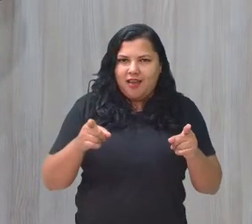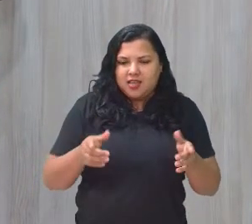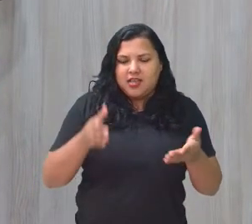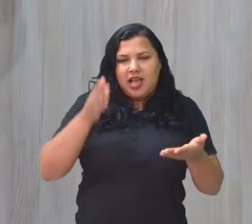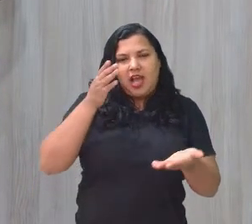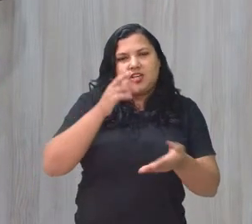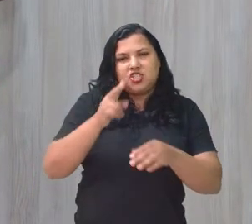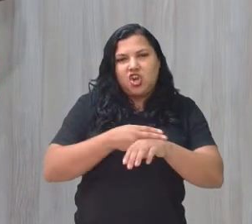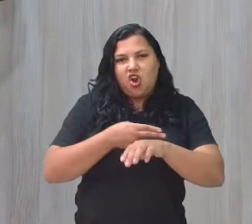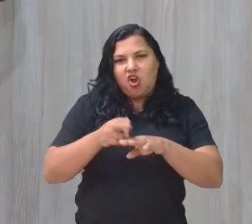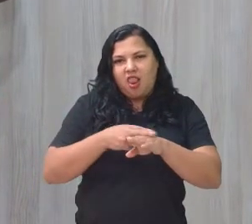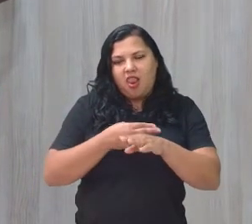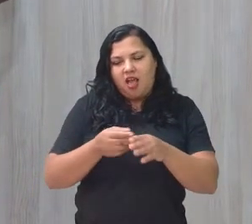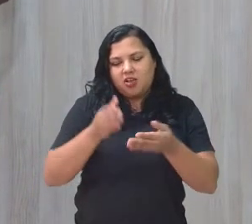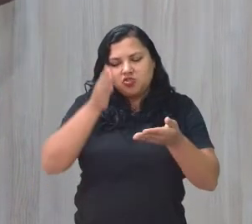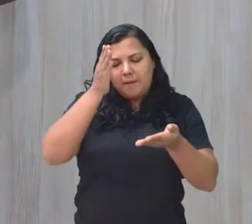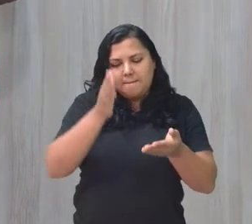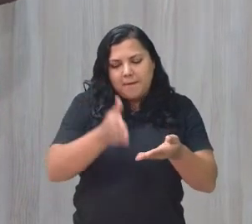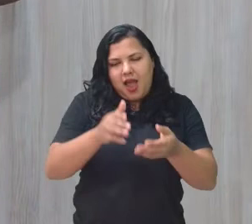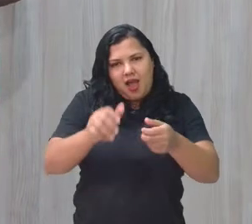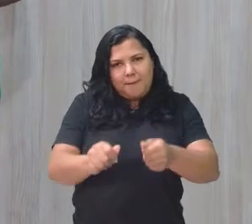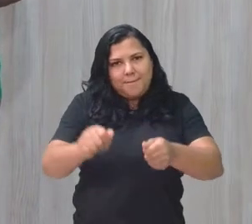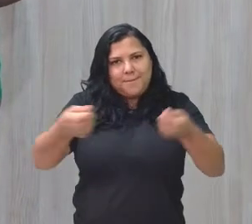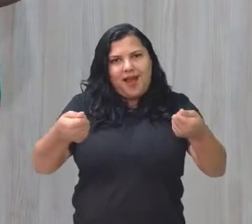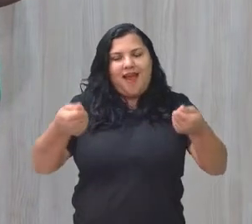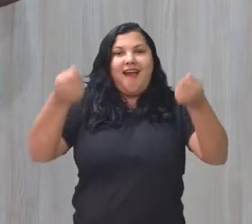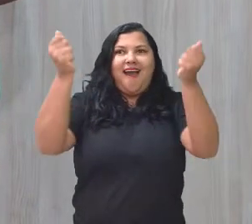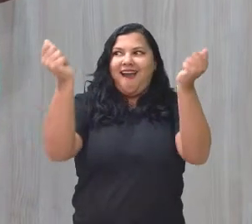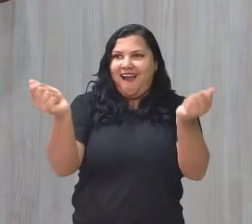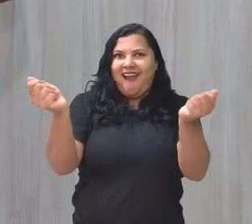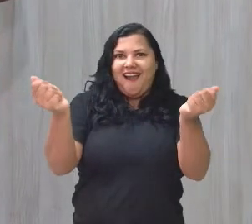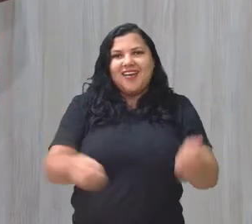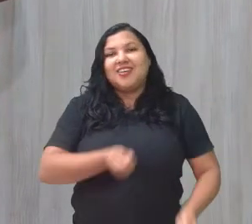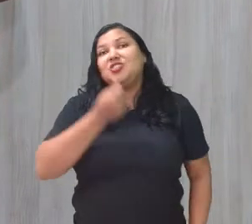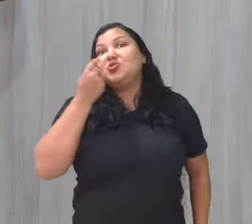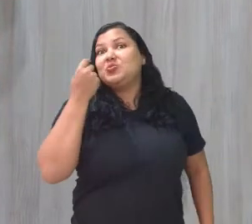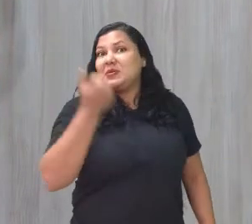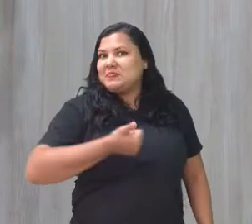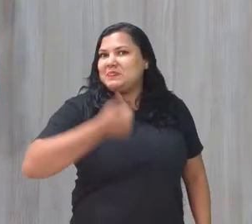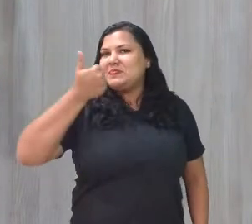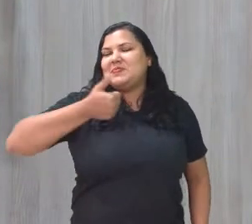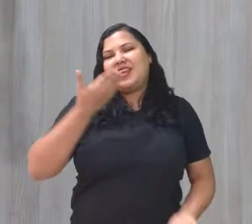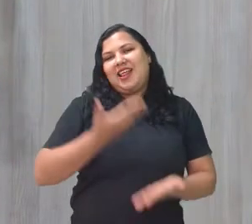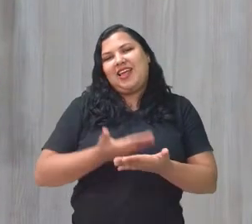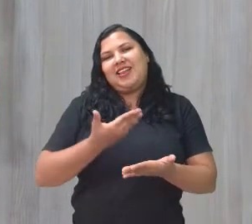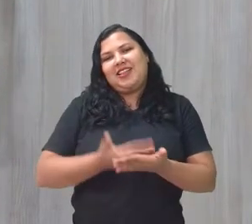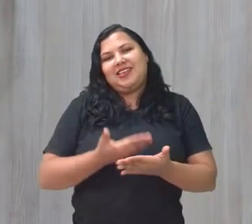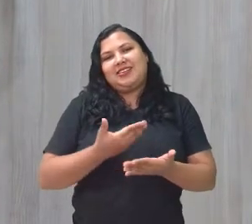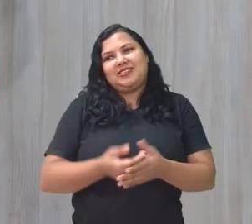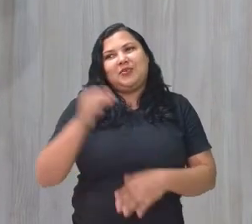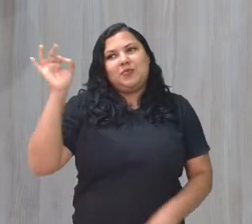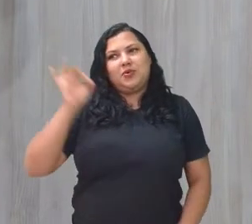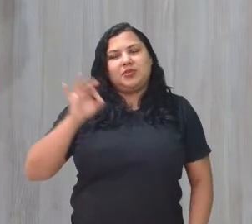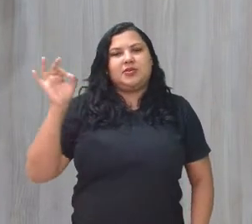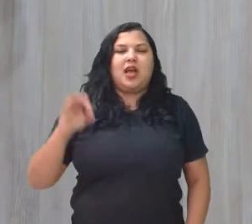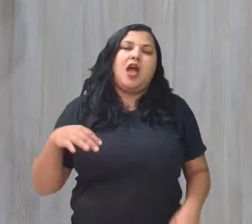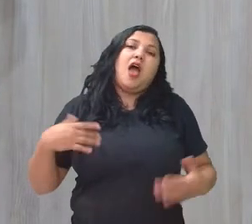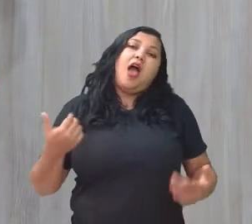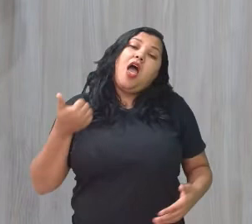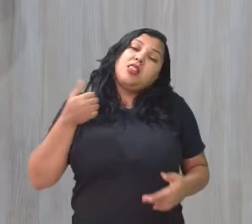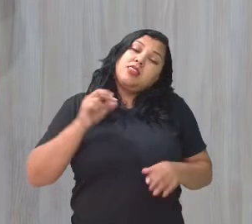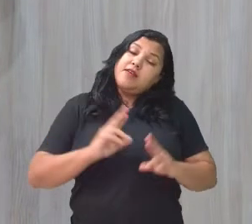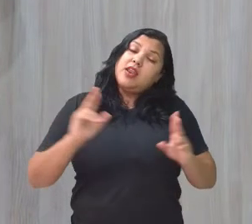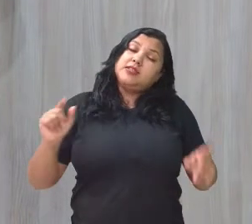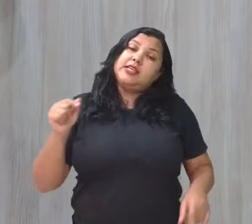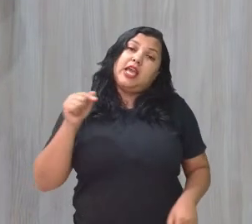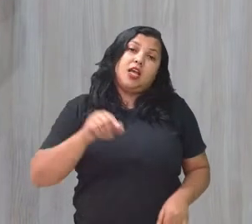partes? Ali já foi sua primeira aula de porcentagem, né? A única diferença é que ela não dividiu a barra de chocolate em 100 partes,